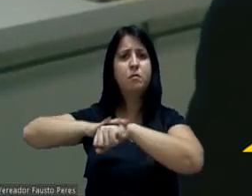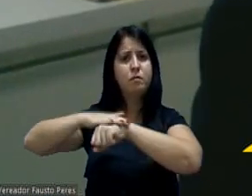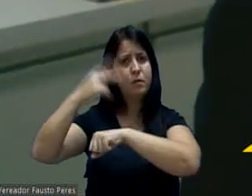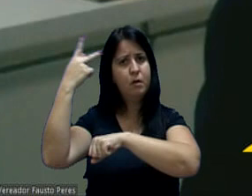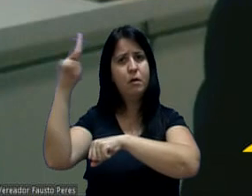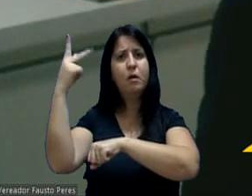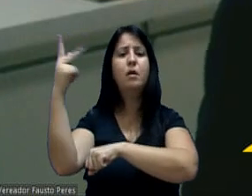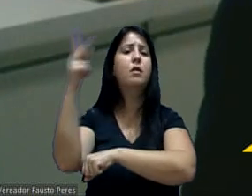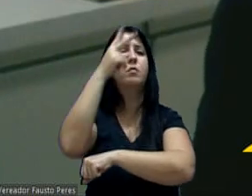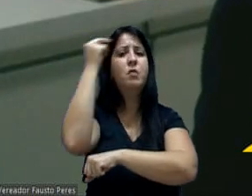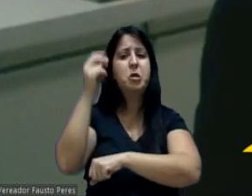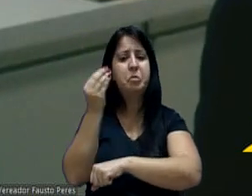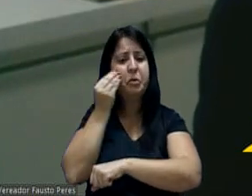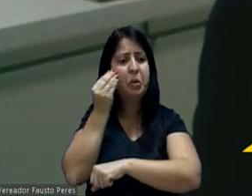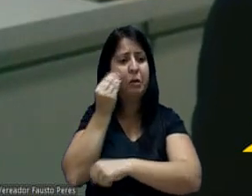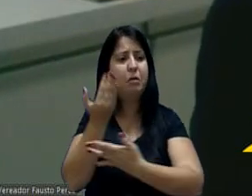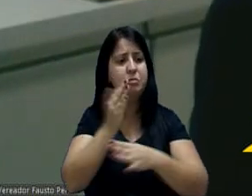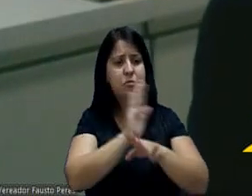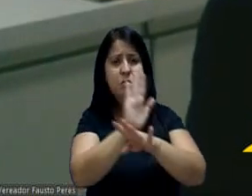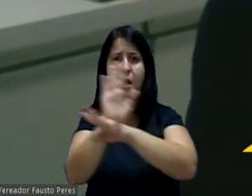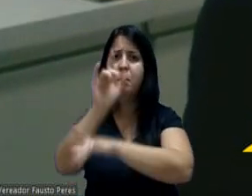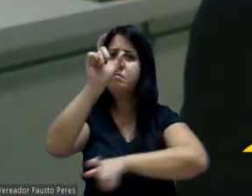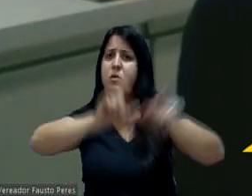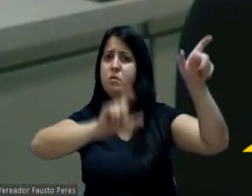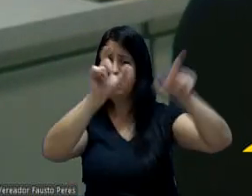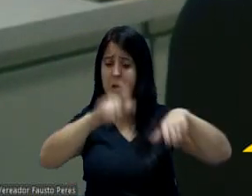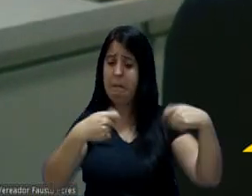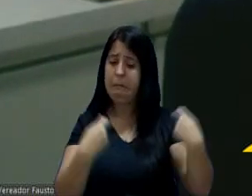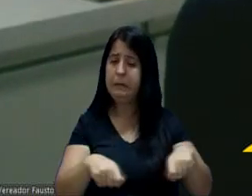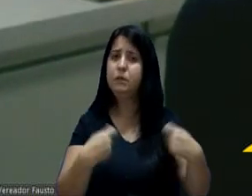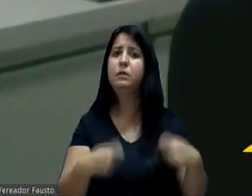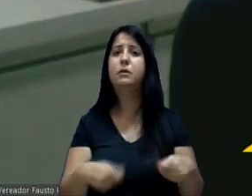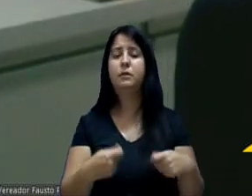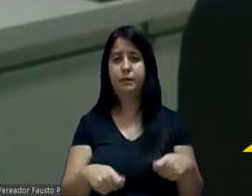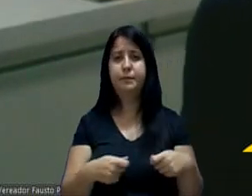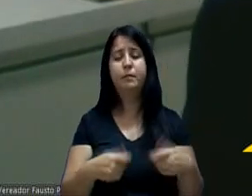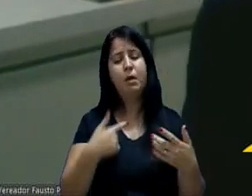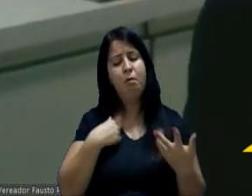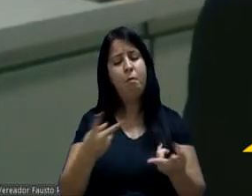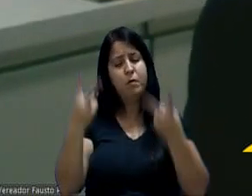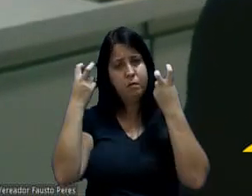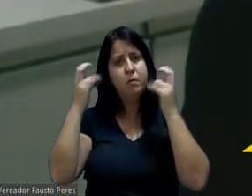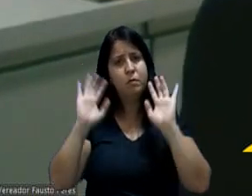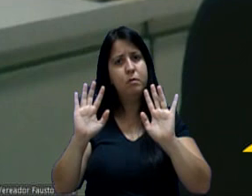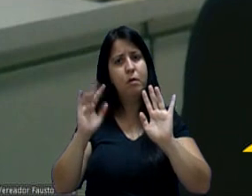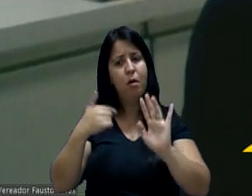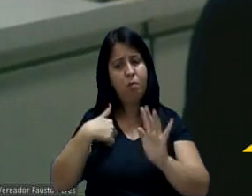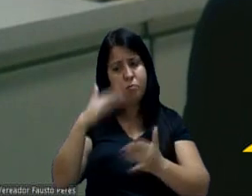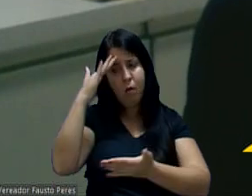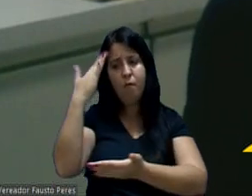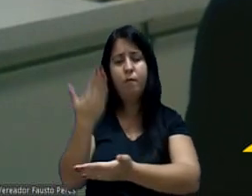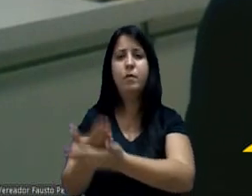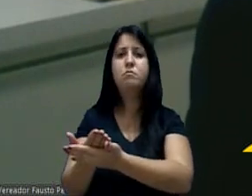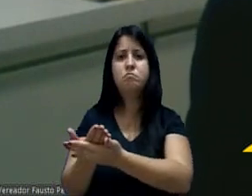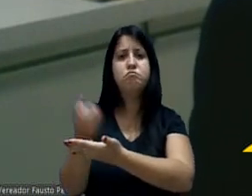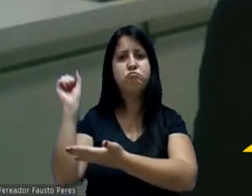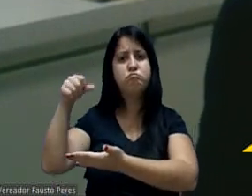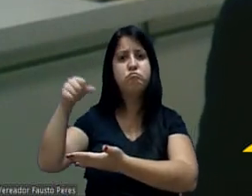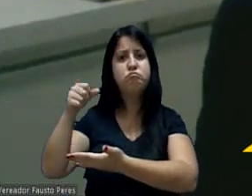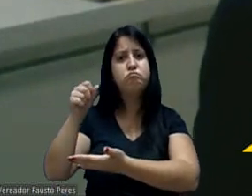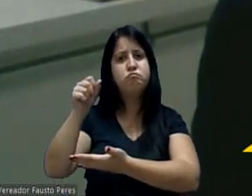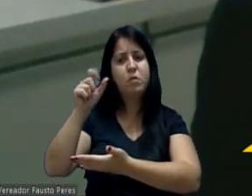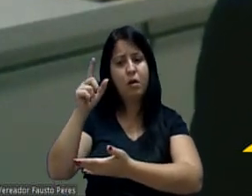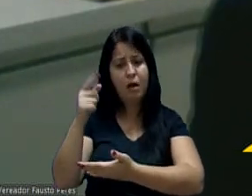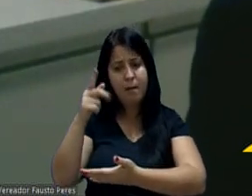para atender as pessoas que são mais necessitadas nesse momento. Então, eu tenho esse voto de confiança e acredito que vão